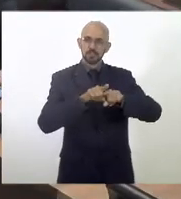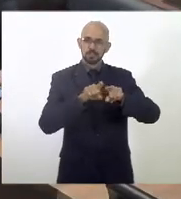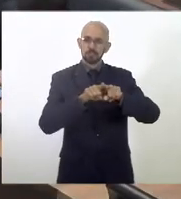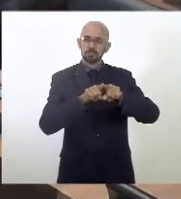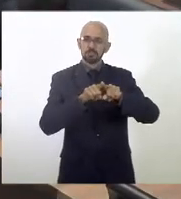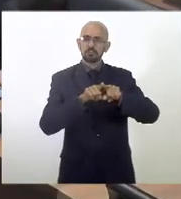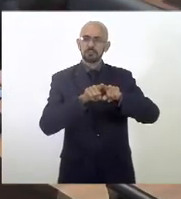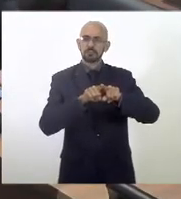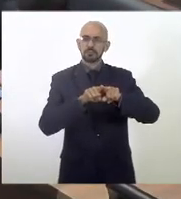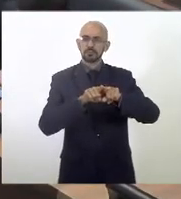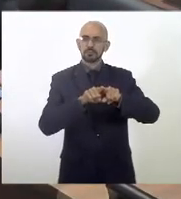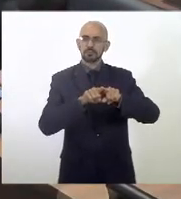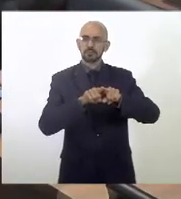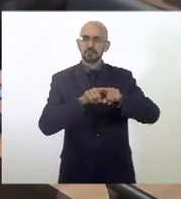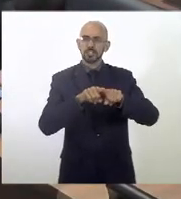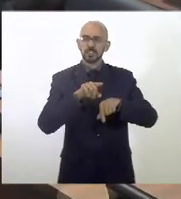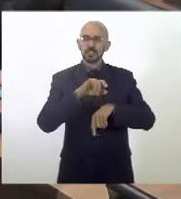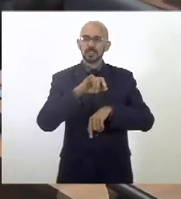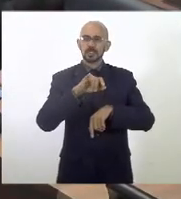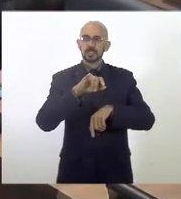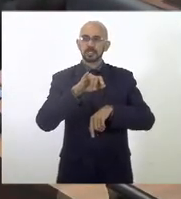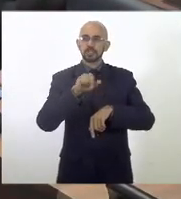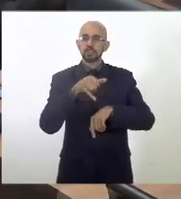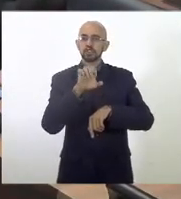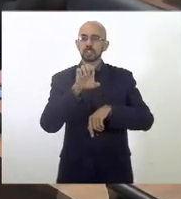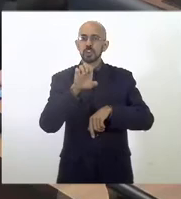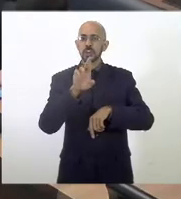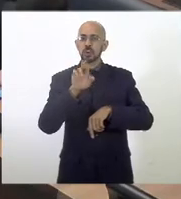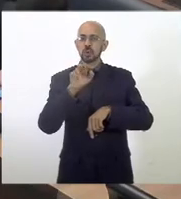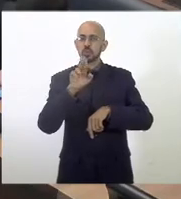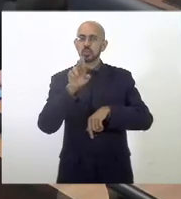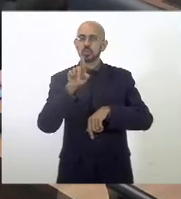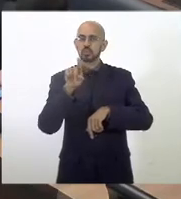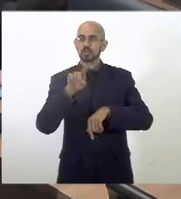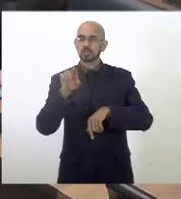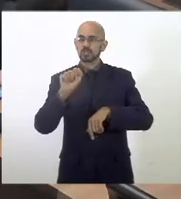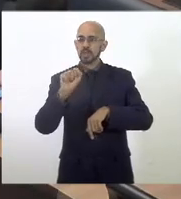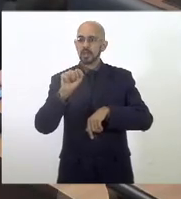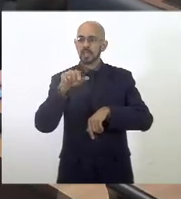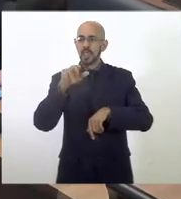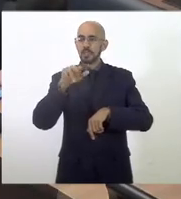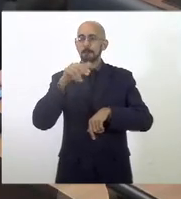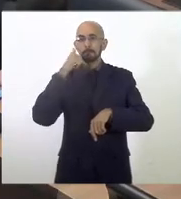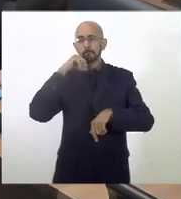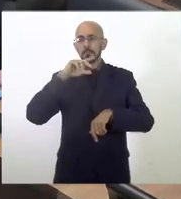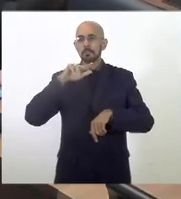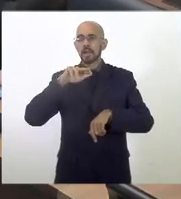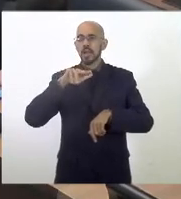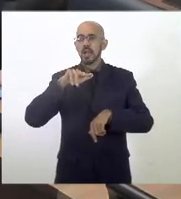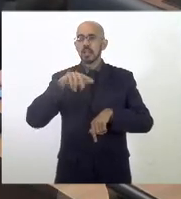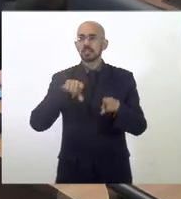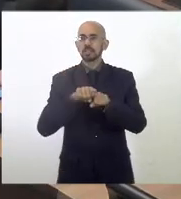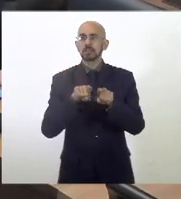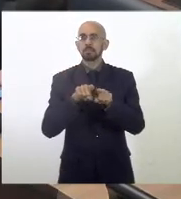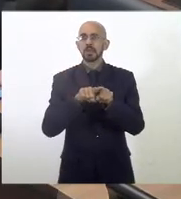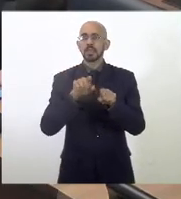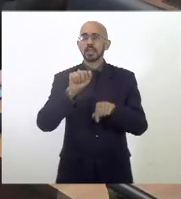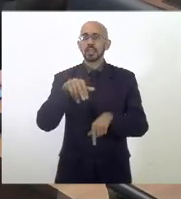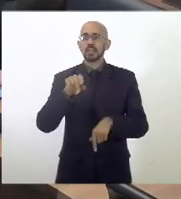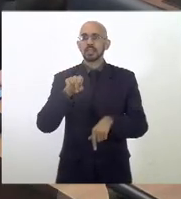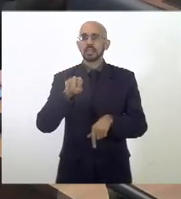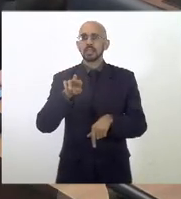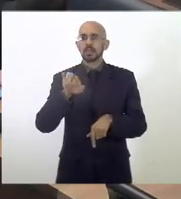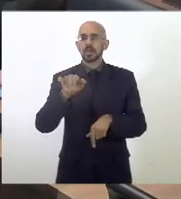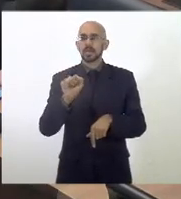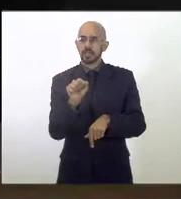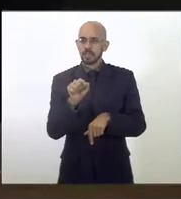Perdão, a nossa Jerusa é irmã do João, mas saudar a esposa Andréia e o Bruno, nosso vereador de Campos,